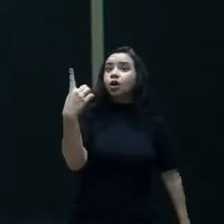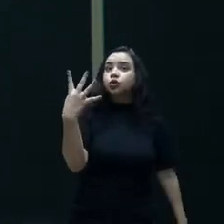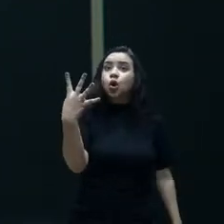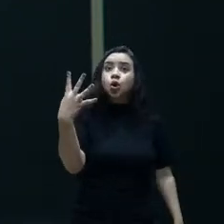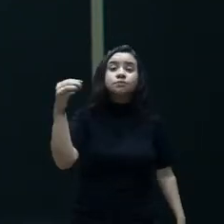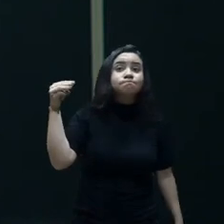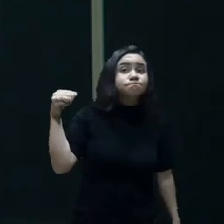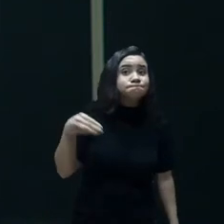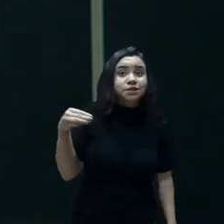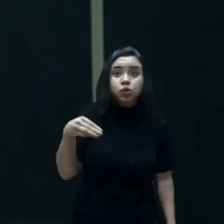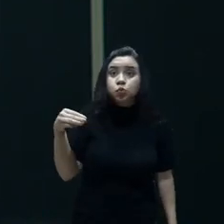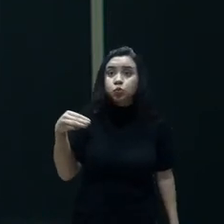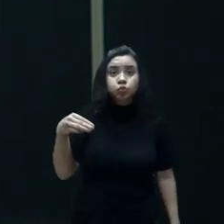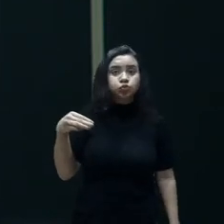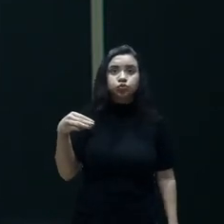E sabe o que é interessante?